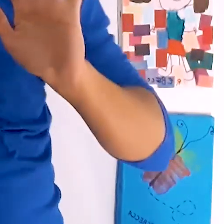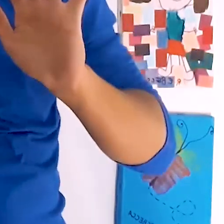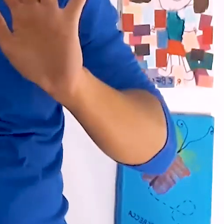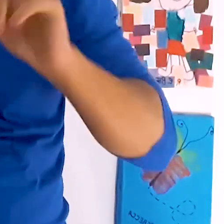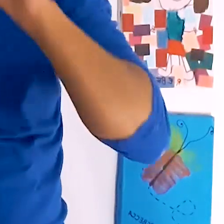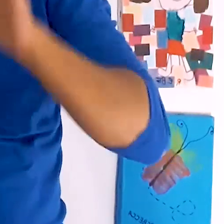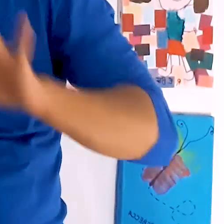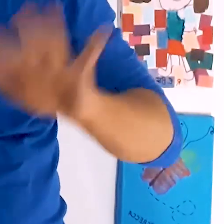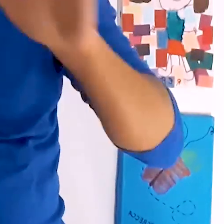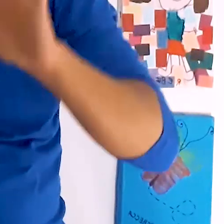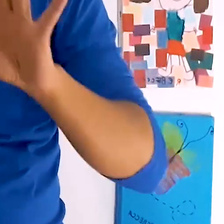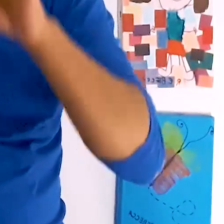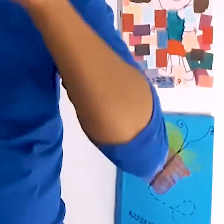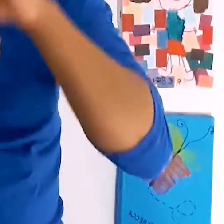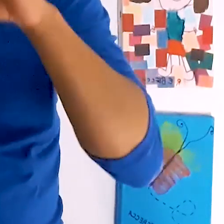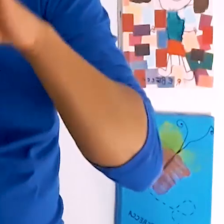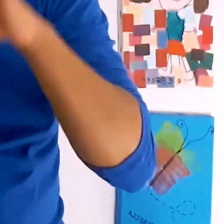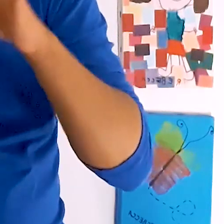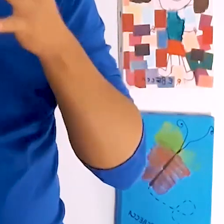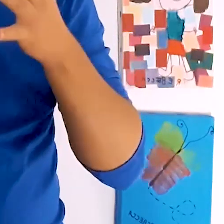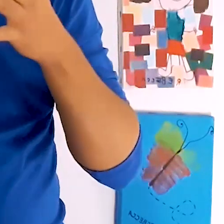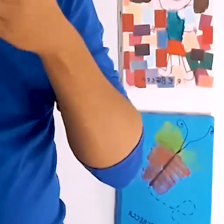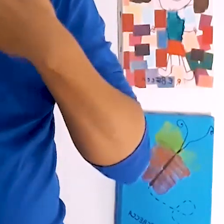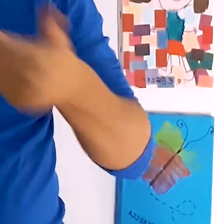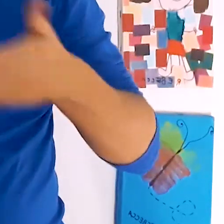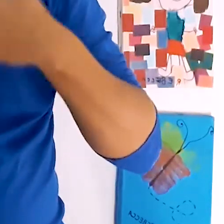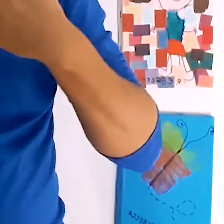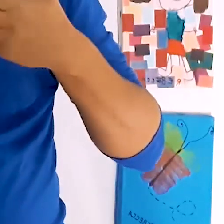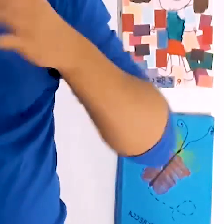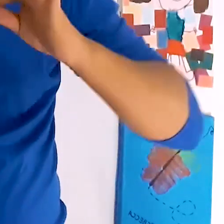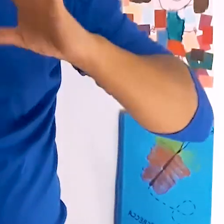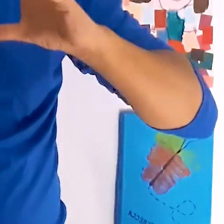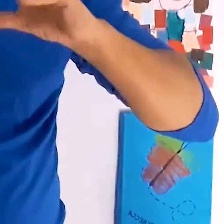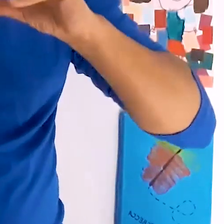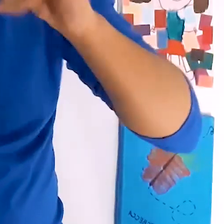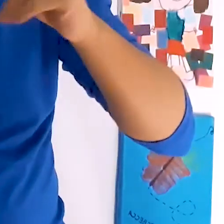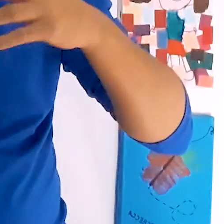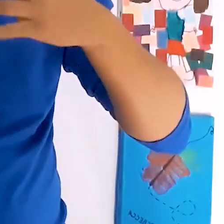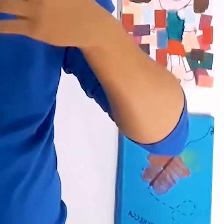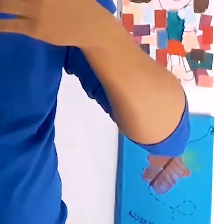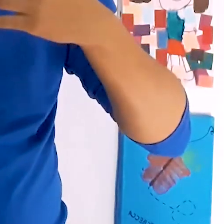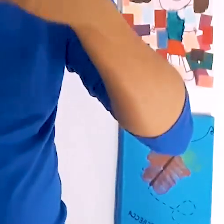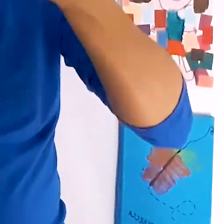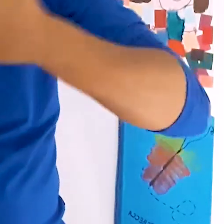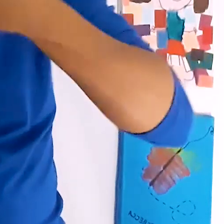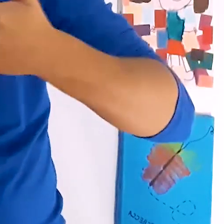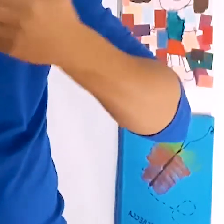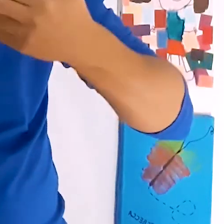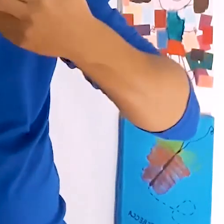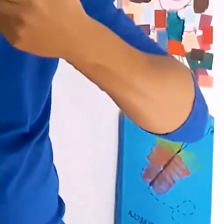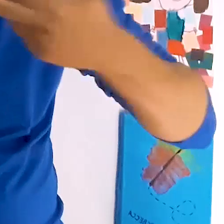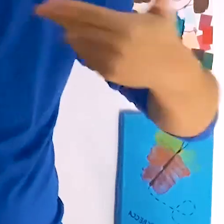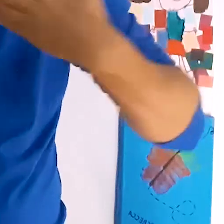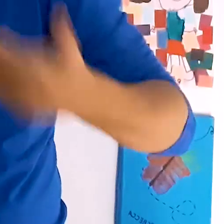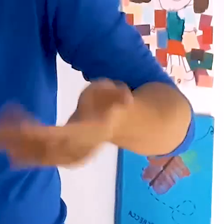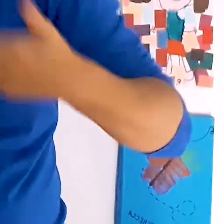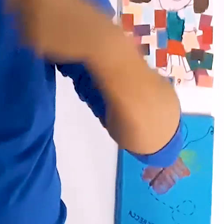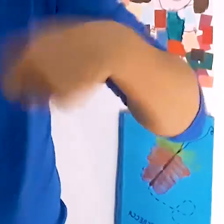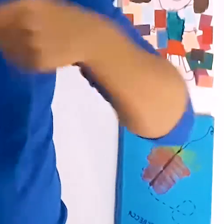vai machucar. Precisa tomar cuidado. Na verdade, a gente precisa tomar cuidado com tudo. Com